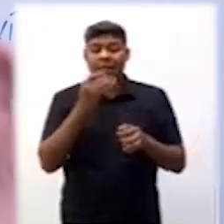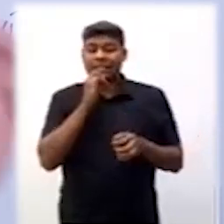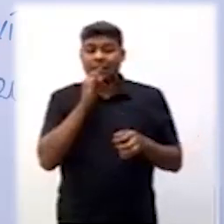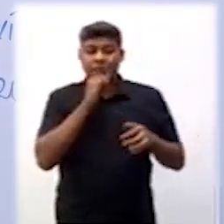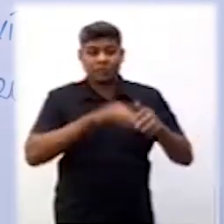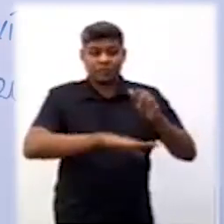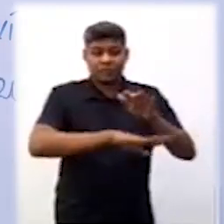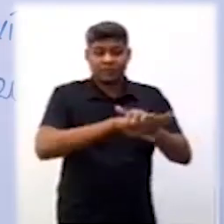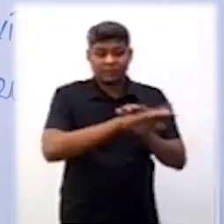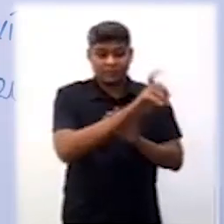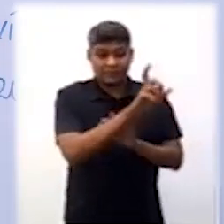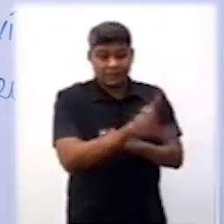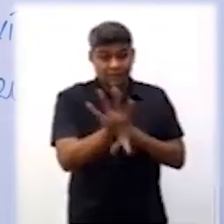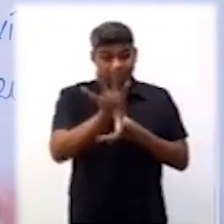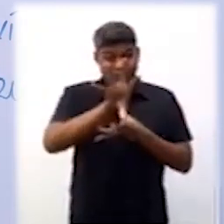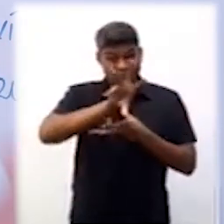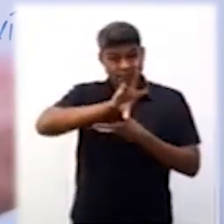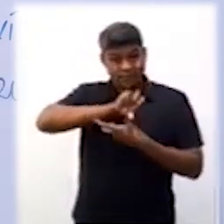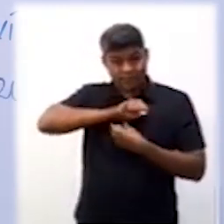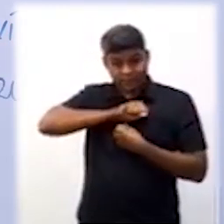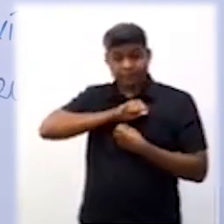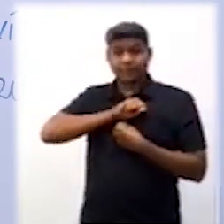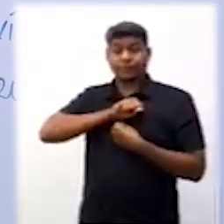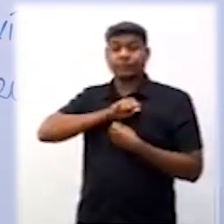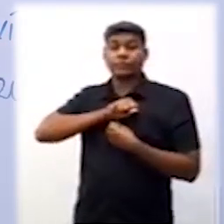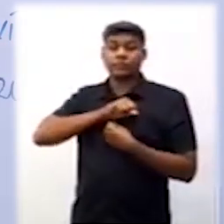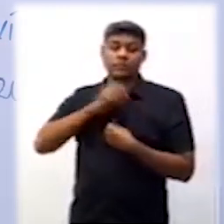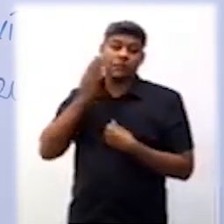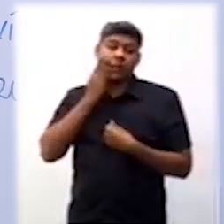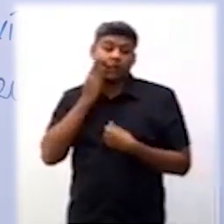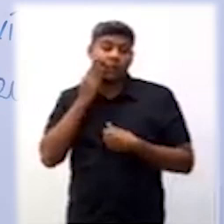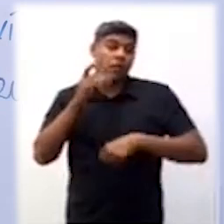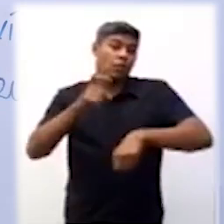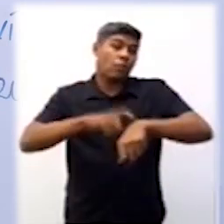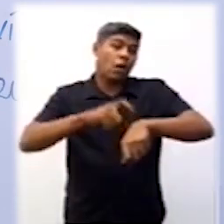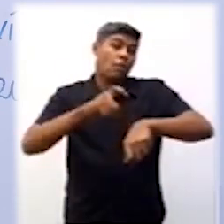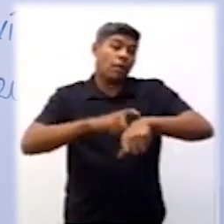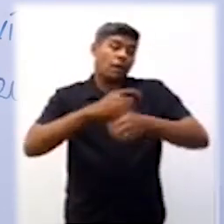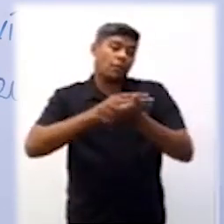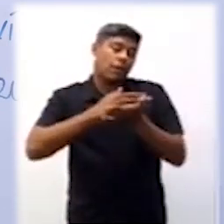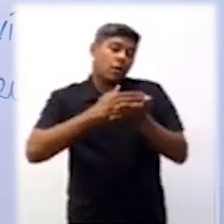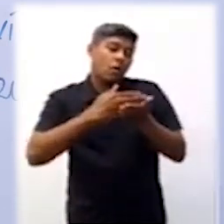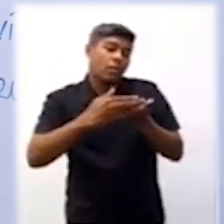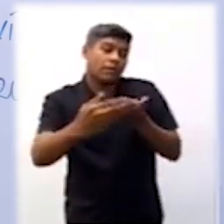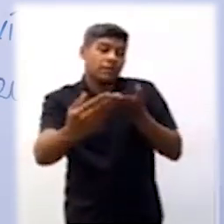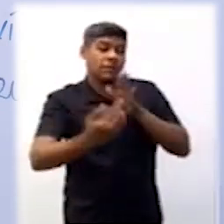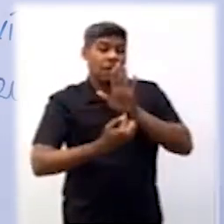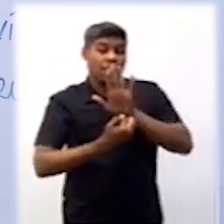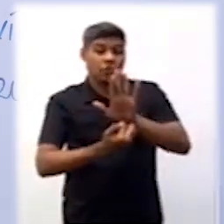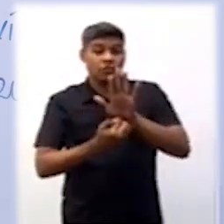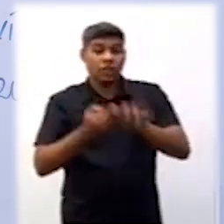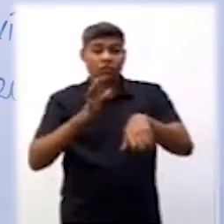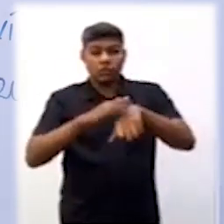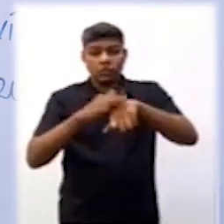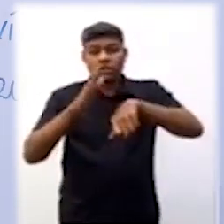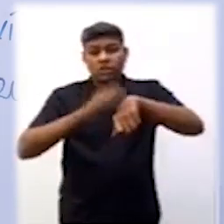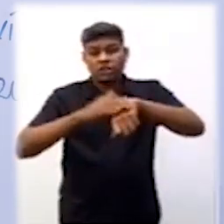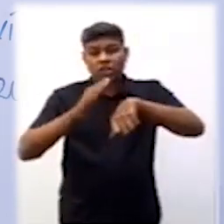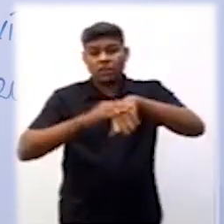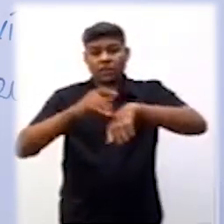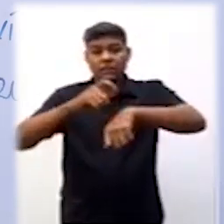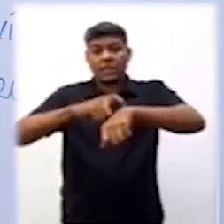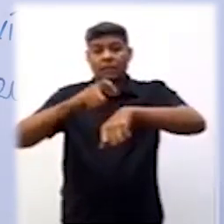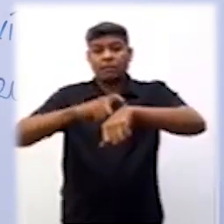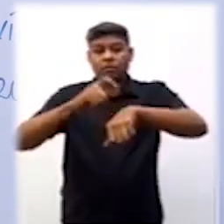quando você se infecta com ele, você pega, para o momento que você vai começar a manifestar a doença, a gente chama isso de período